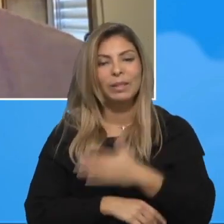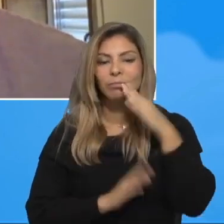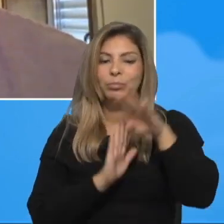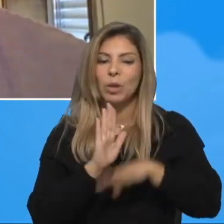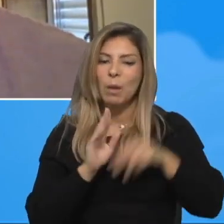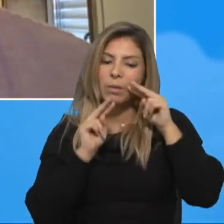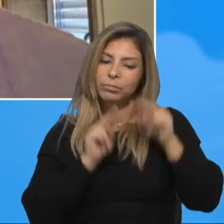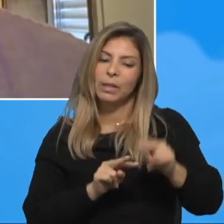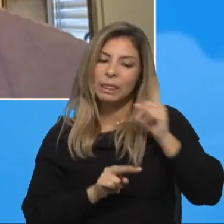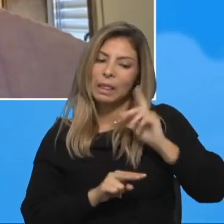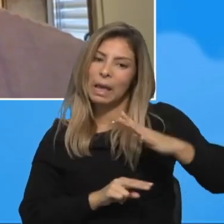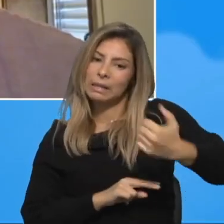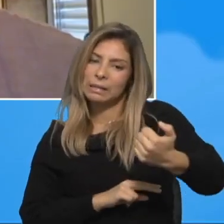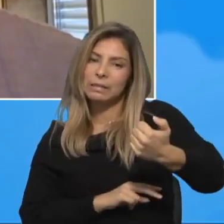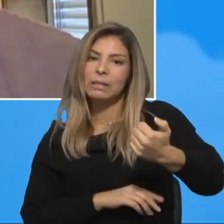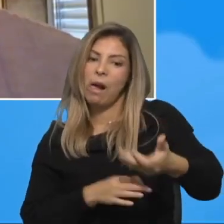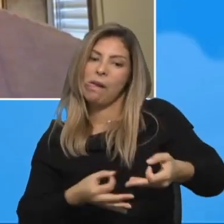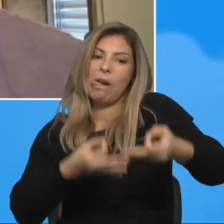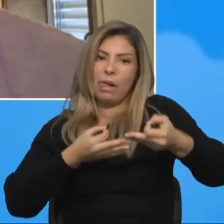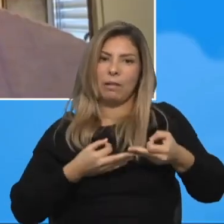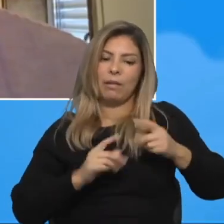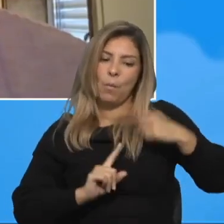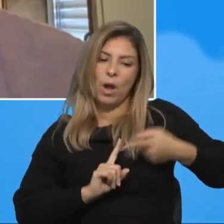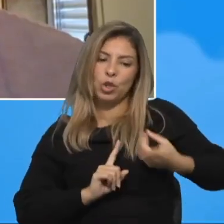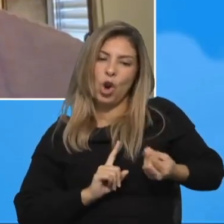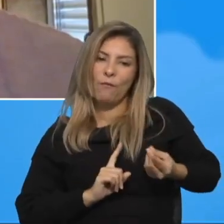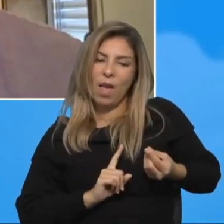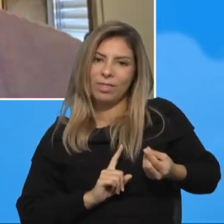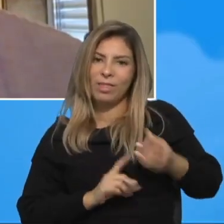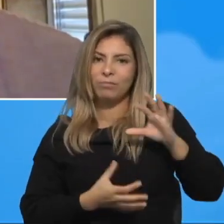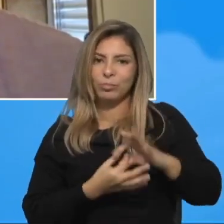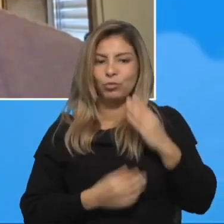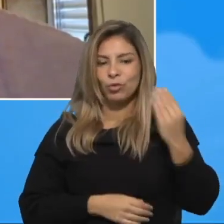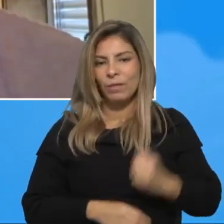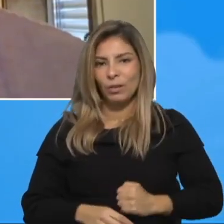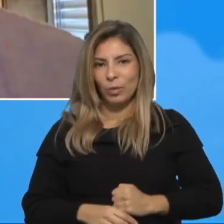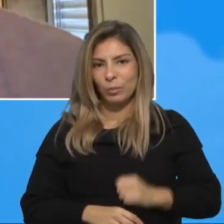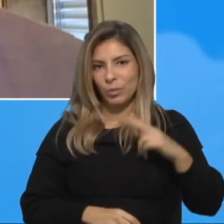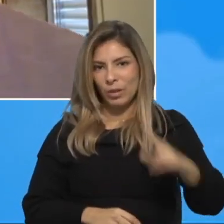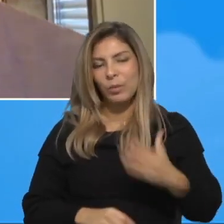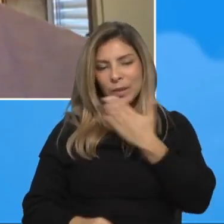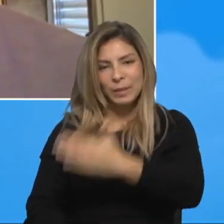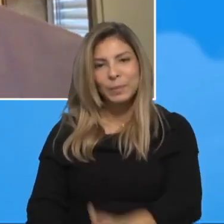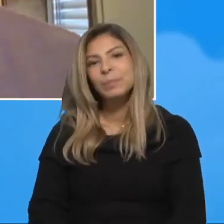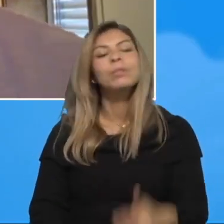dia 15, antecipando a festa dos 90 anos da Juventude Operária Católica em Portugal. Muito obrigada. Obrigado nós.